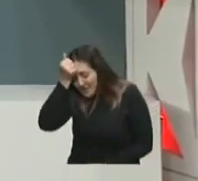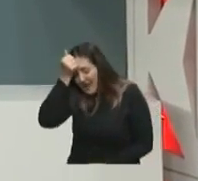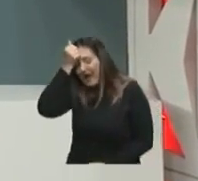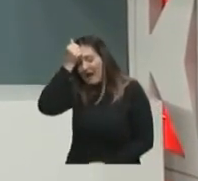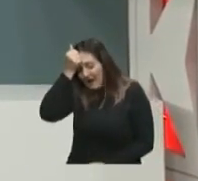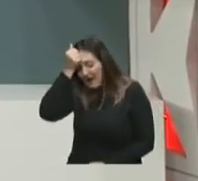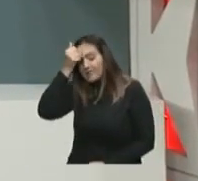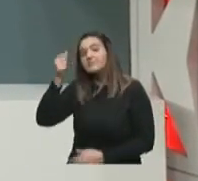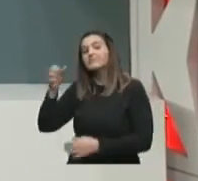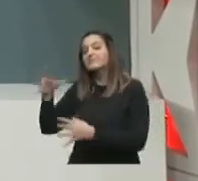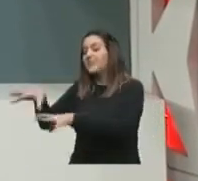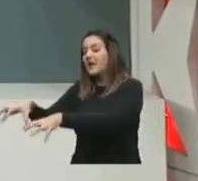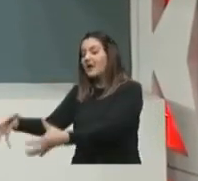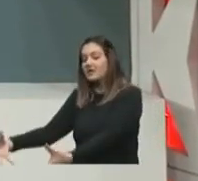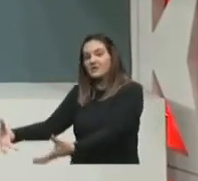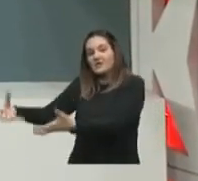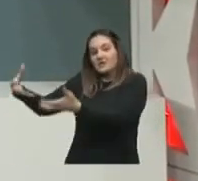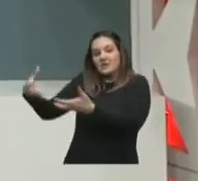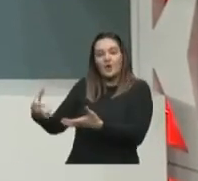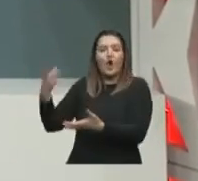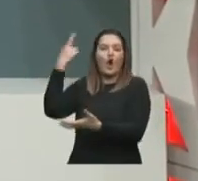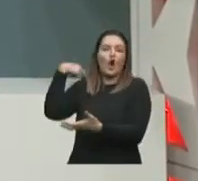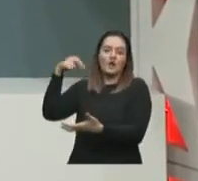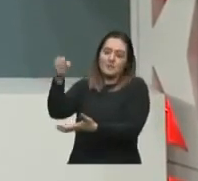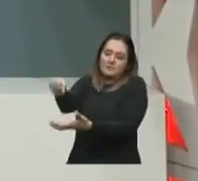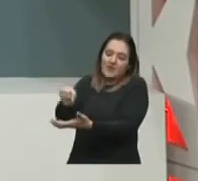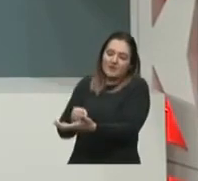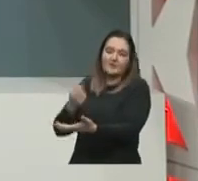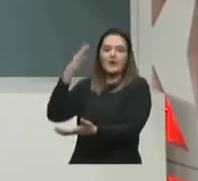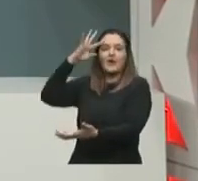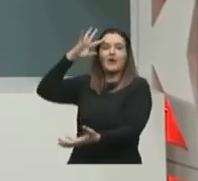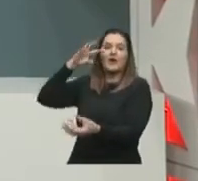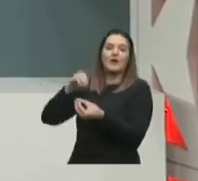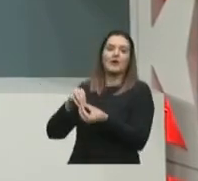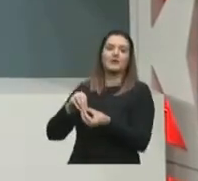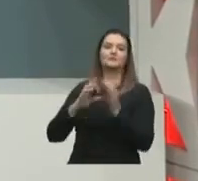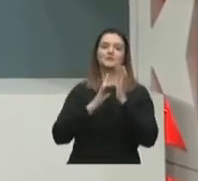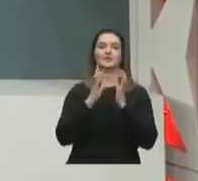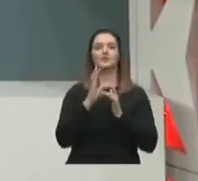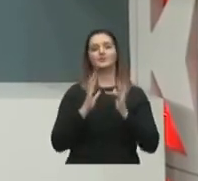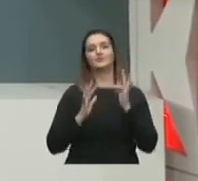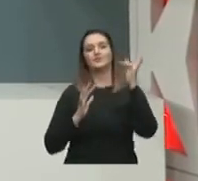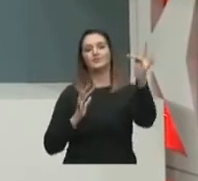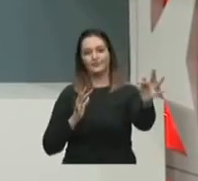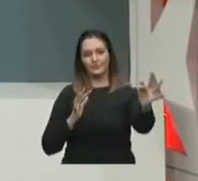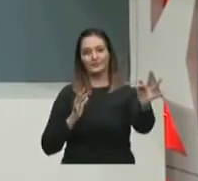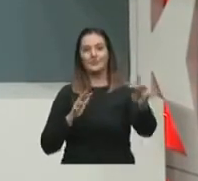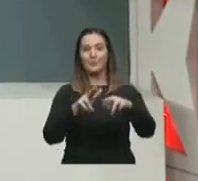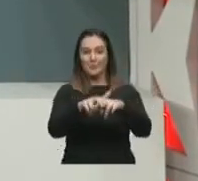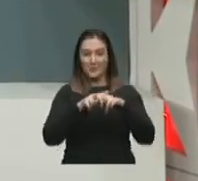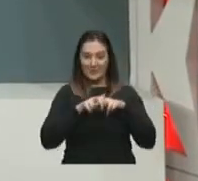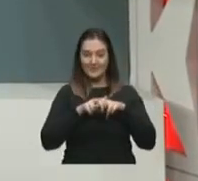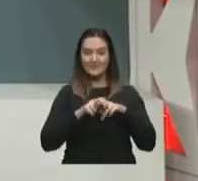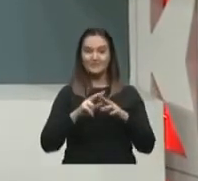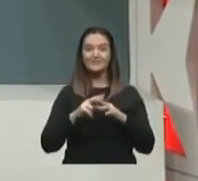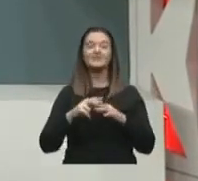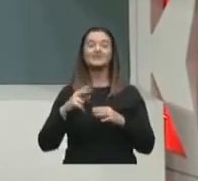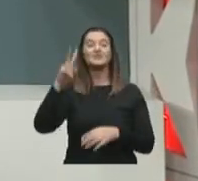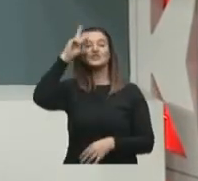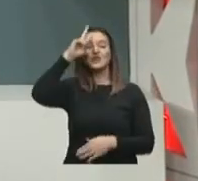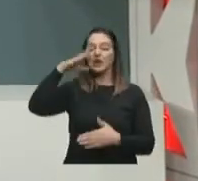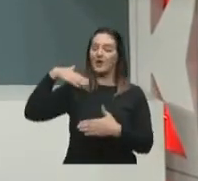para entenderem o plano da salvação. Finalmente chegou o grande dia de se cumprir a promessa de